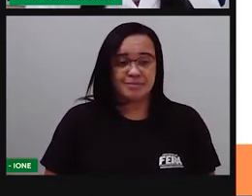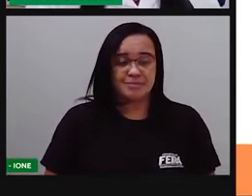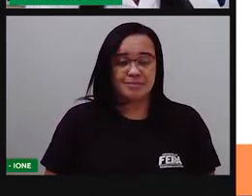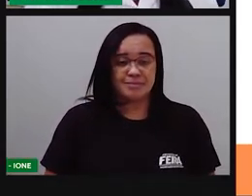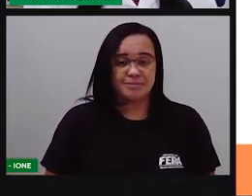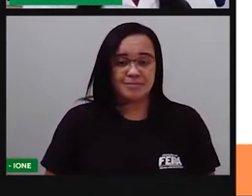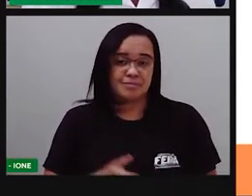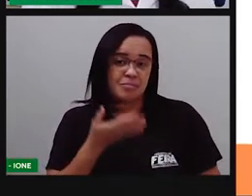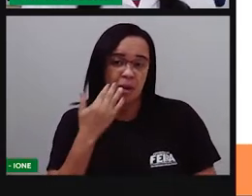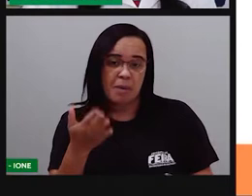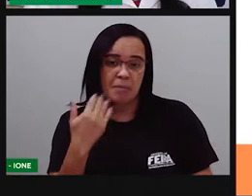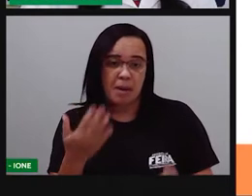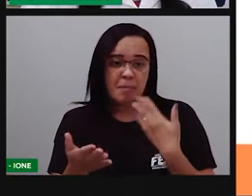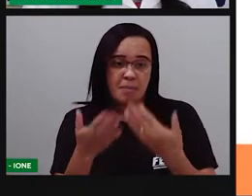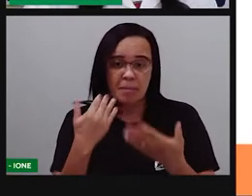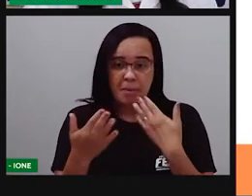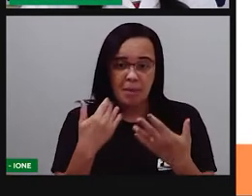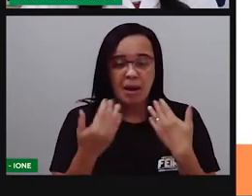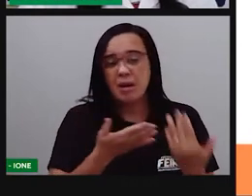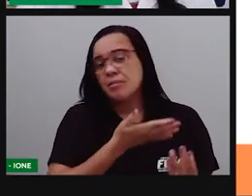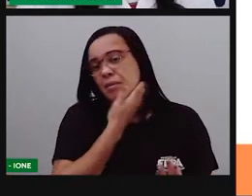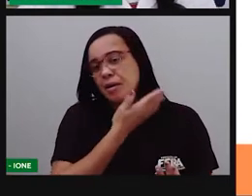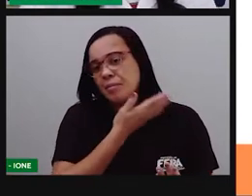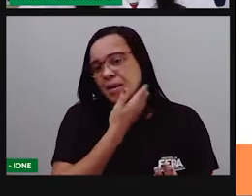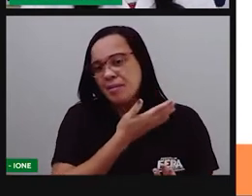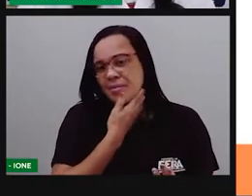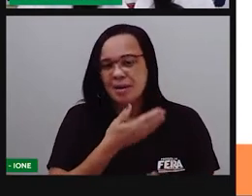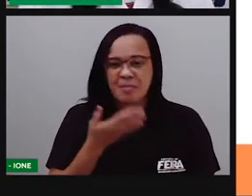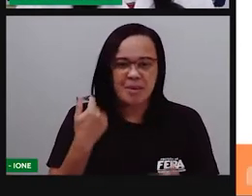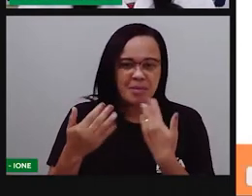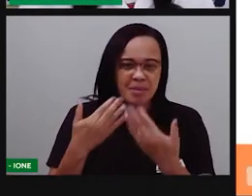eu passo soltando bem